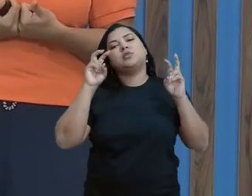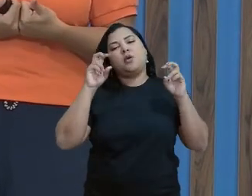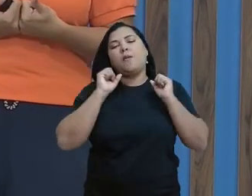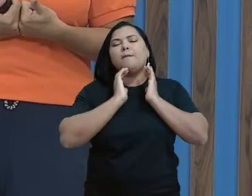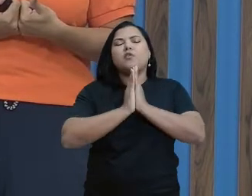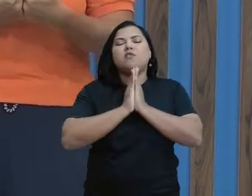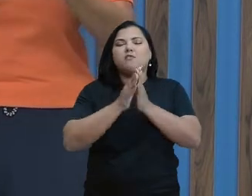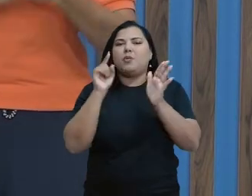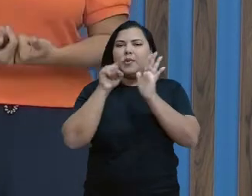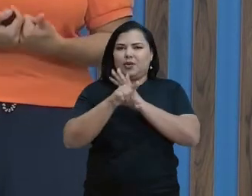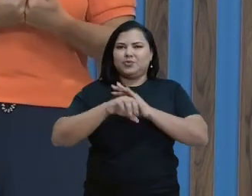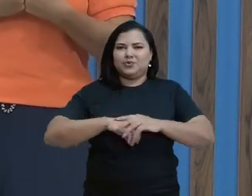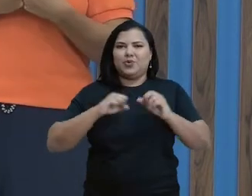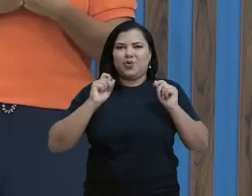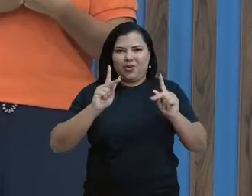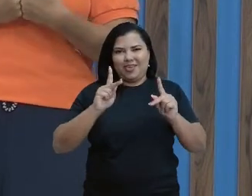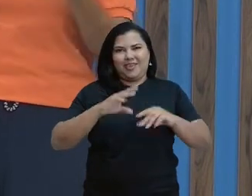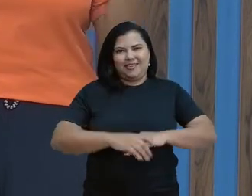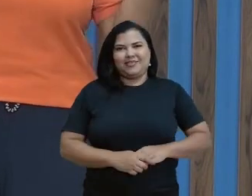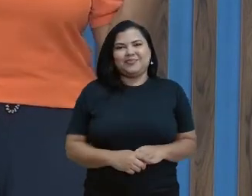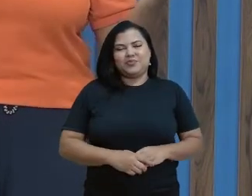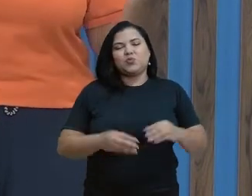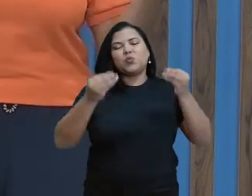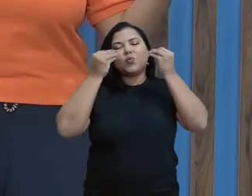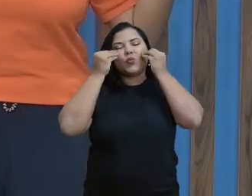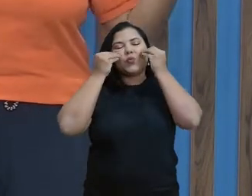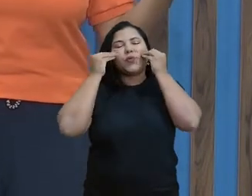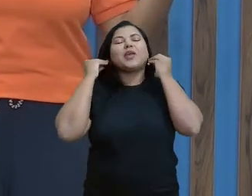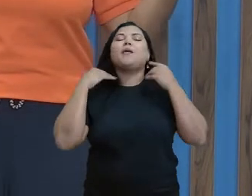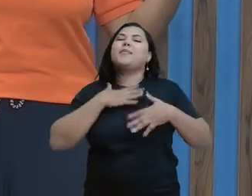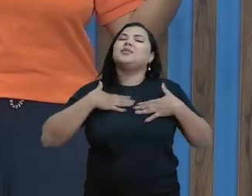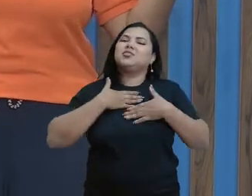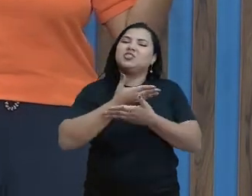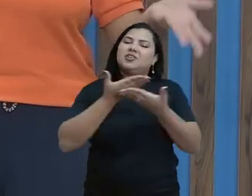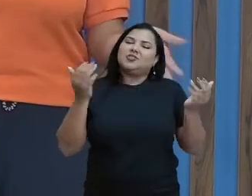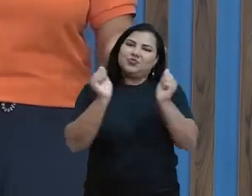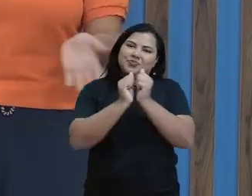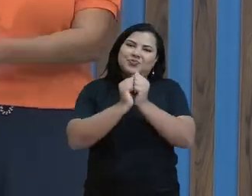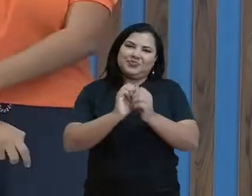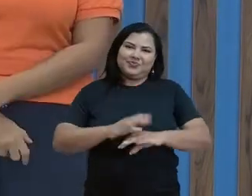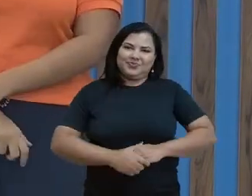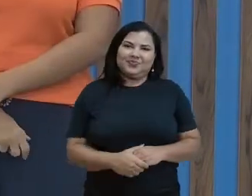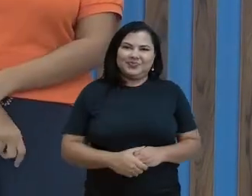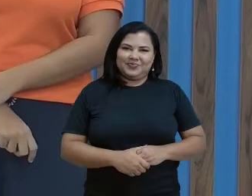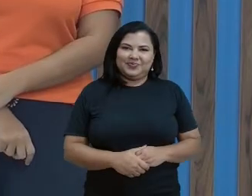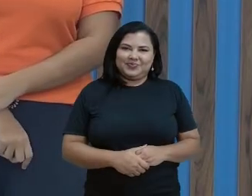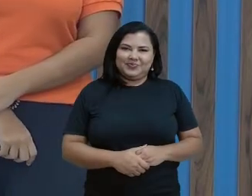perguntem, tá? Que eu dou outro jeito para explicar. Um beijo, é um prazer estar aqui com vocês e até a próxima.